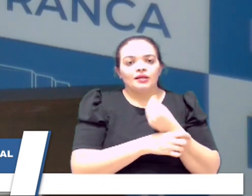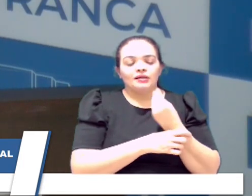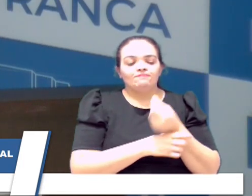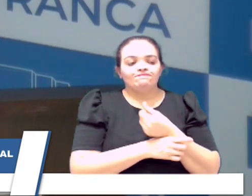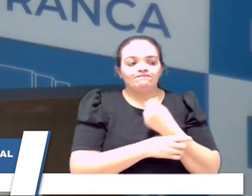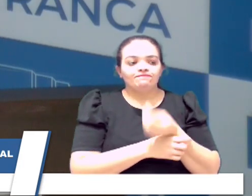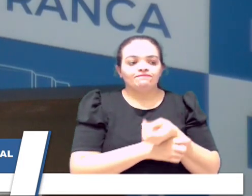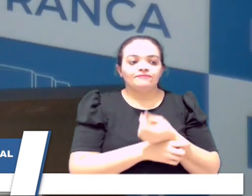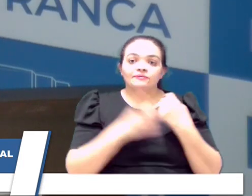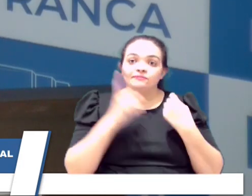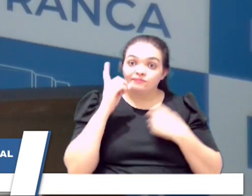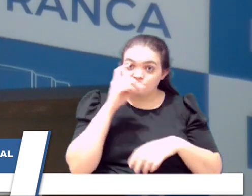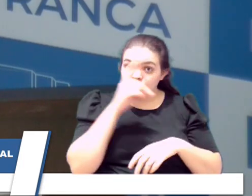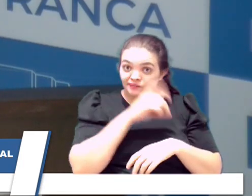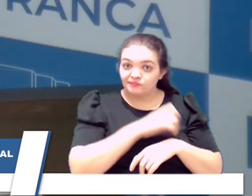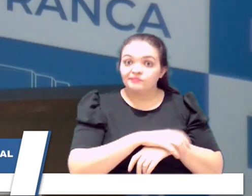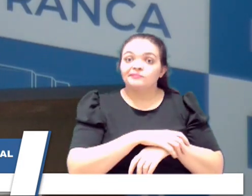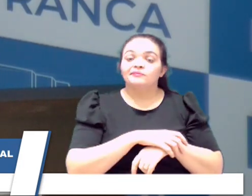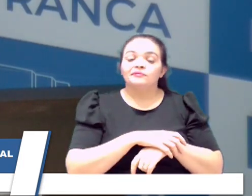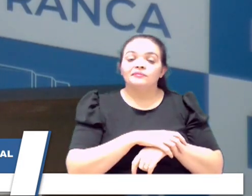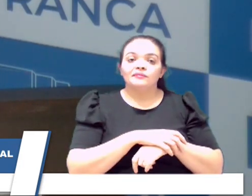muito complicadas, né?